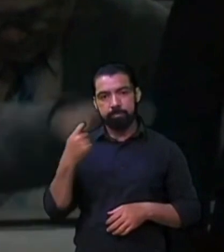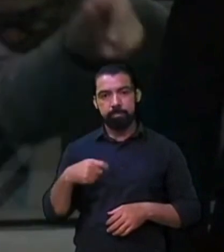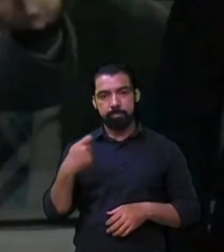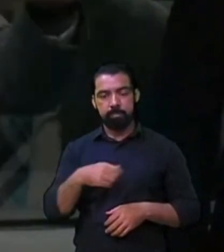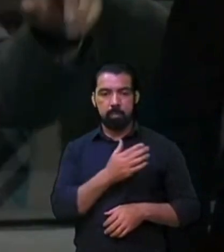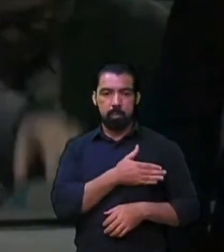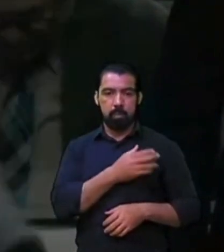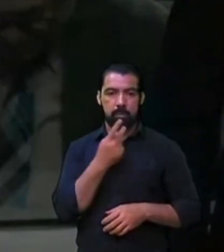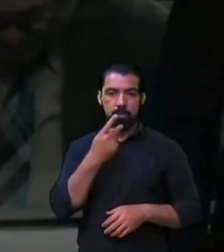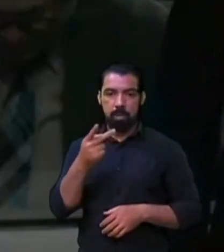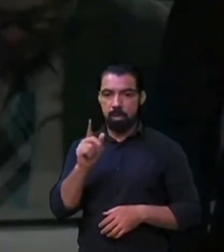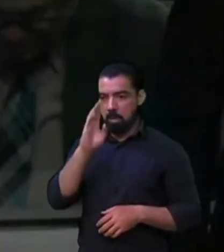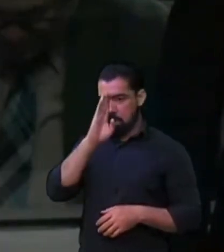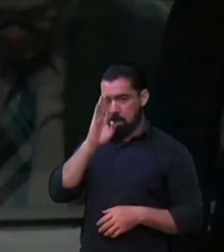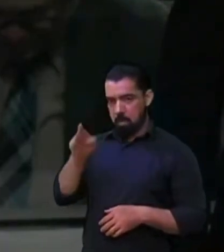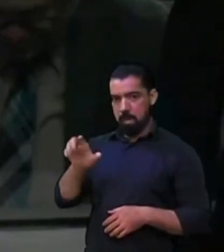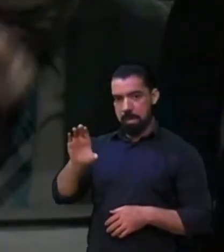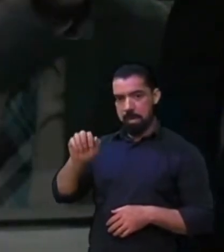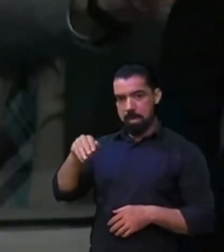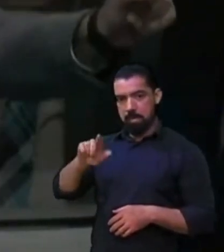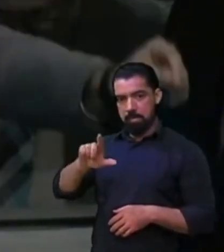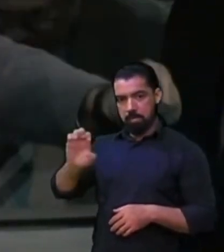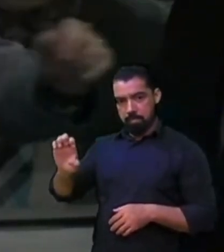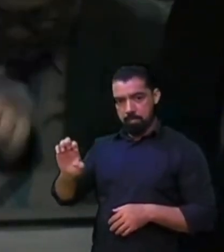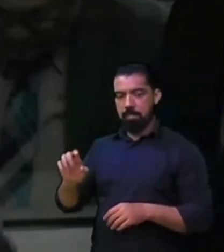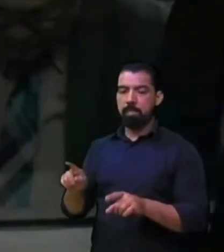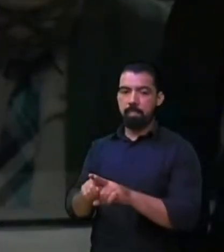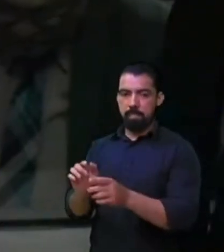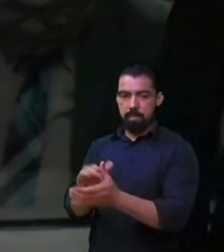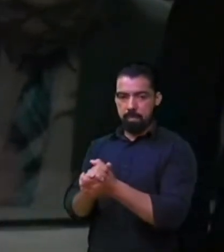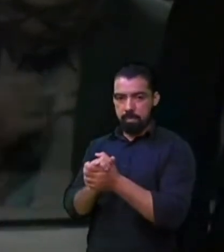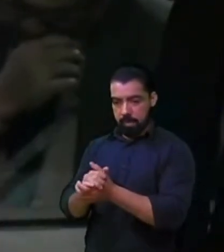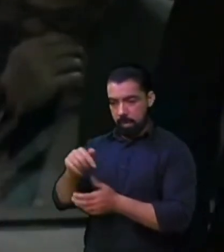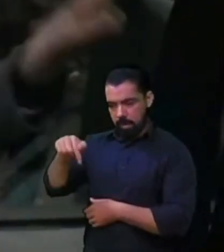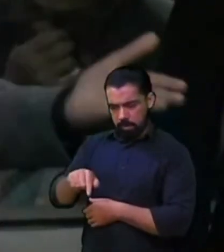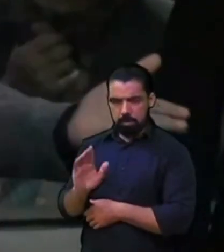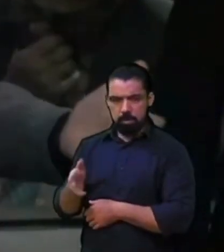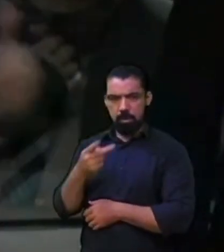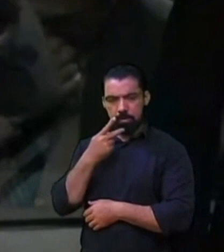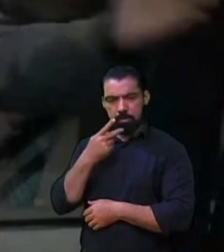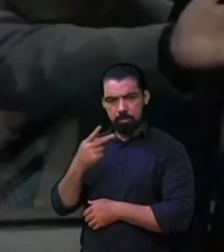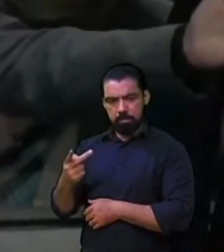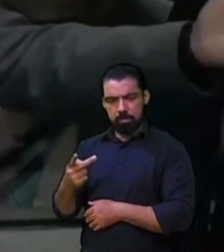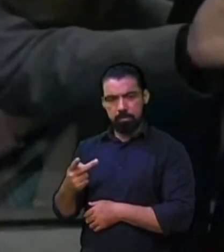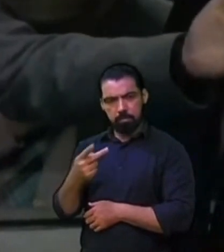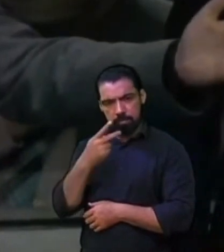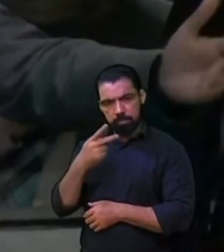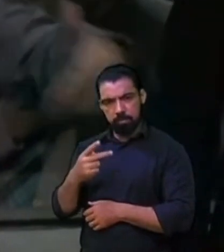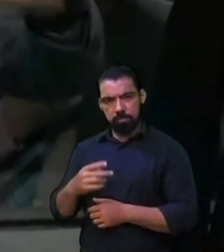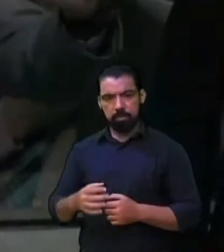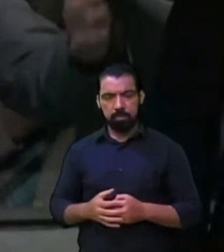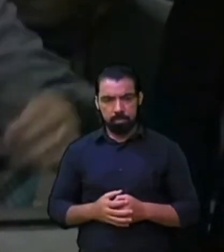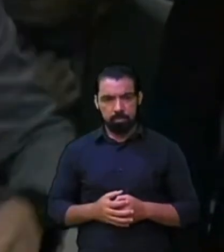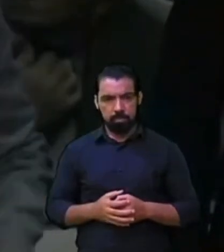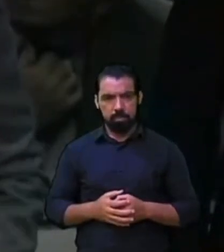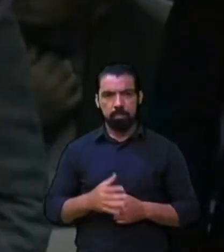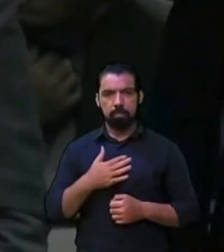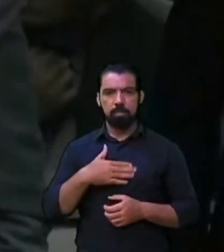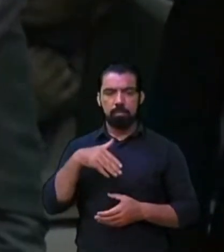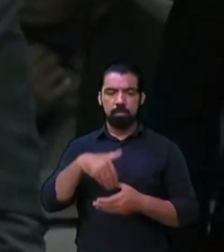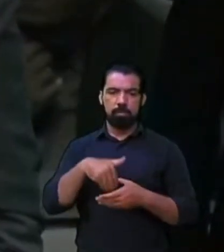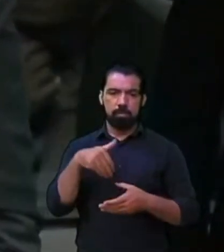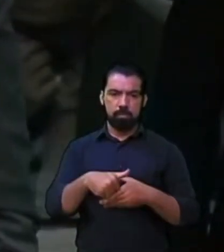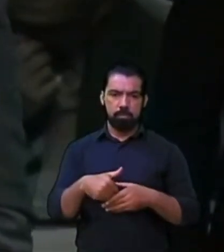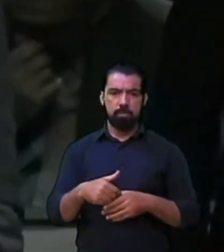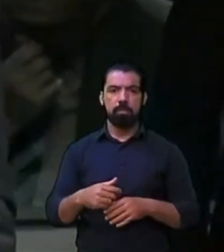tenho nada contra a Dra Camila inclusive Ac comprimentei aqui no plenário e disse a ela francamente revelei o meu voto que